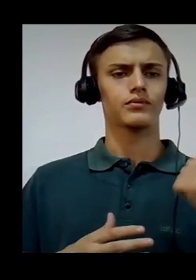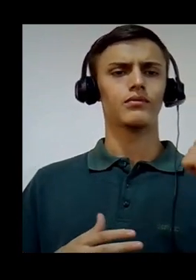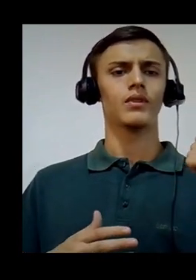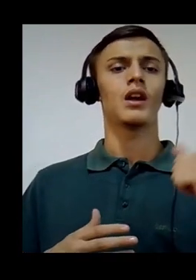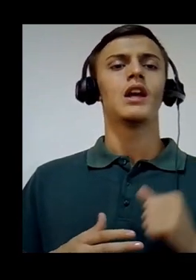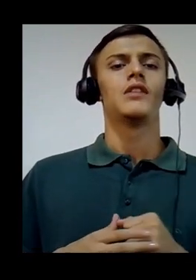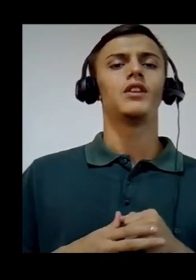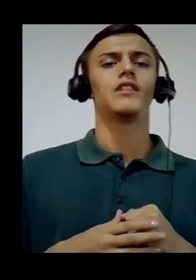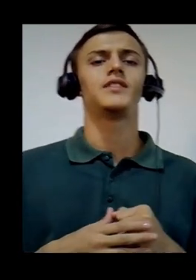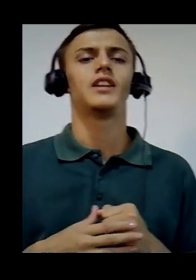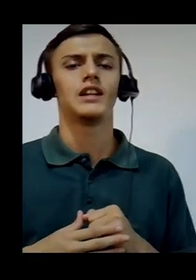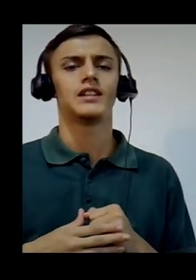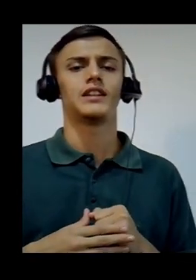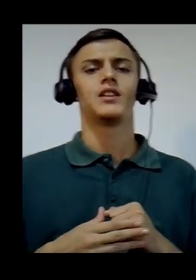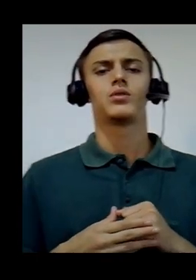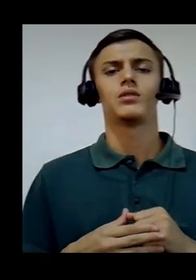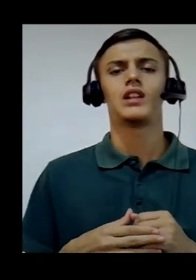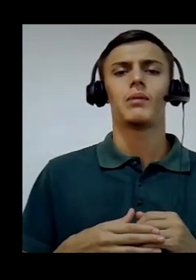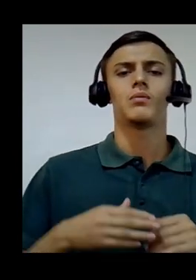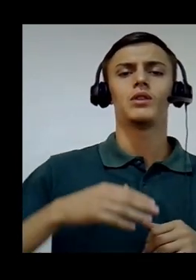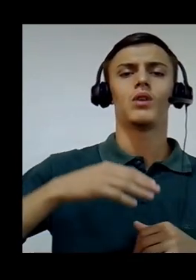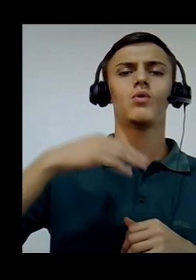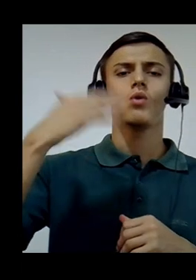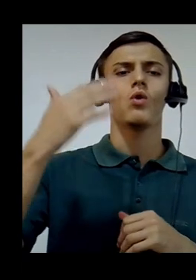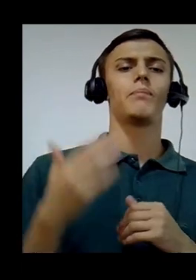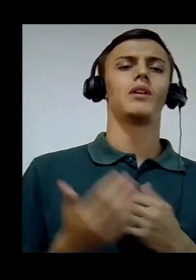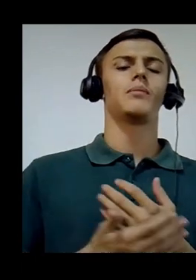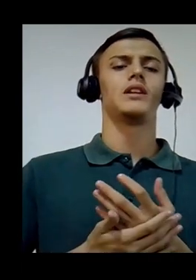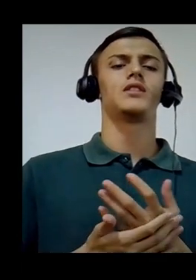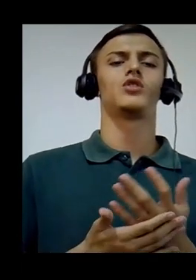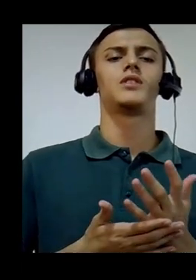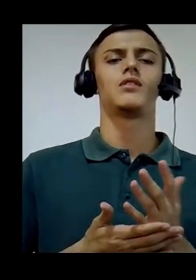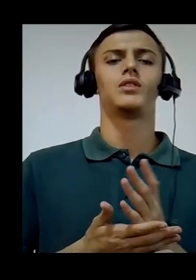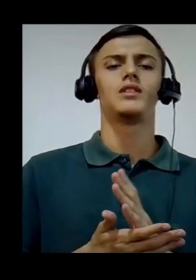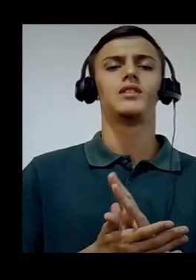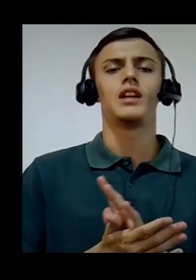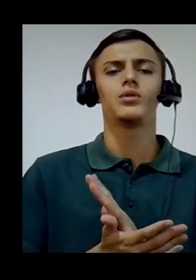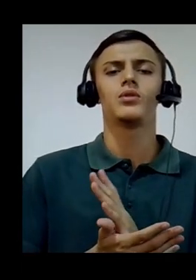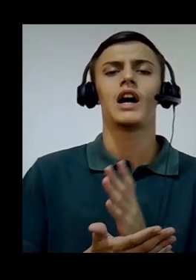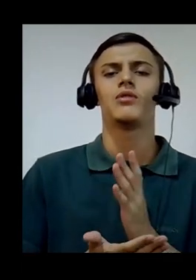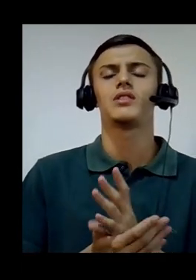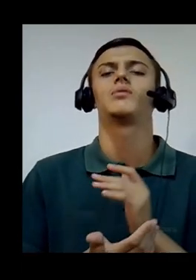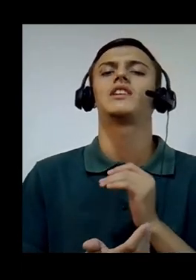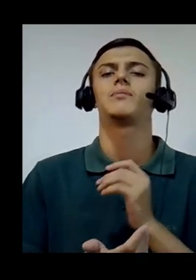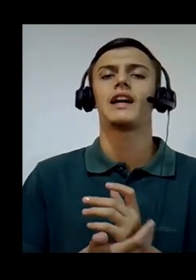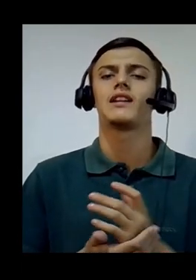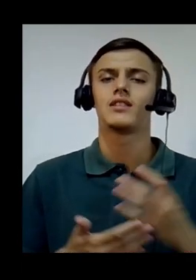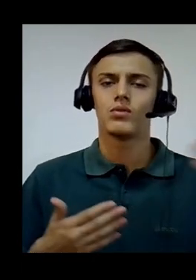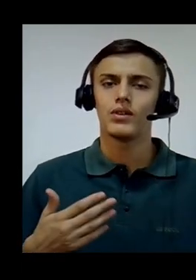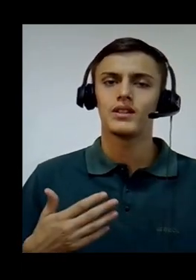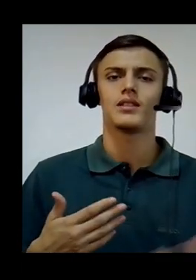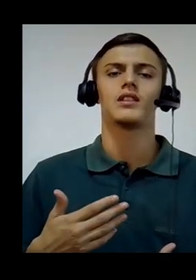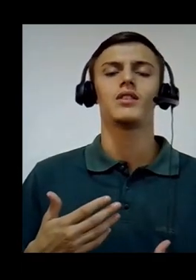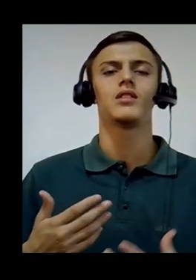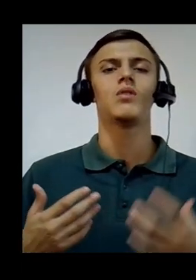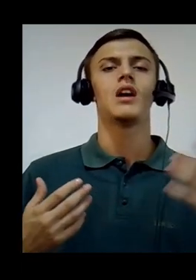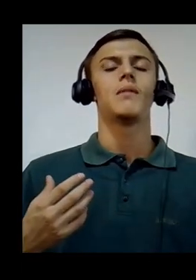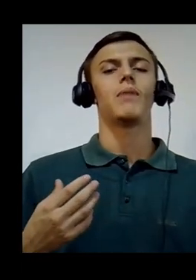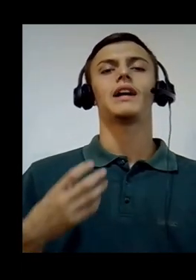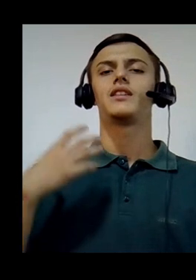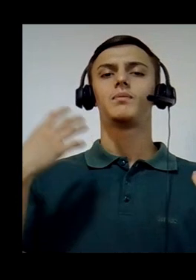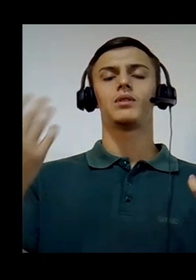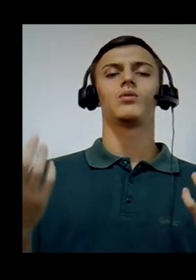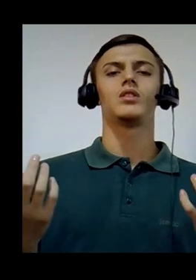dentro. Não deve ser realizada a execução do trabalho manual ou a permanência de observadores dentro do raio de ação das máquinas que vão fazer essa